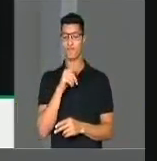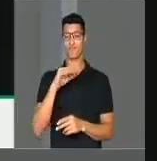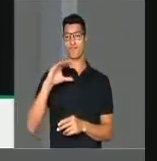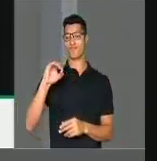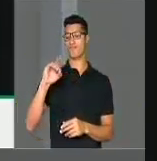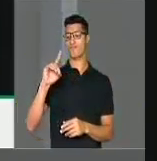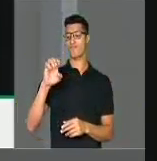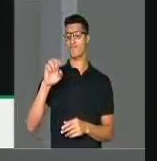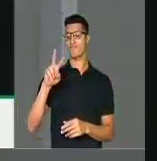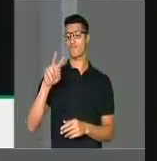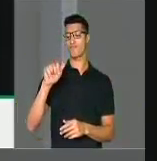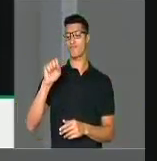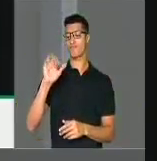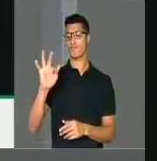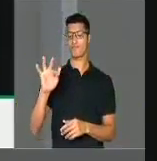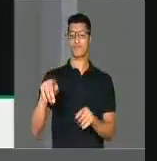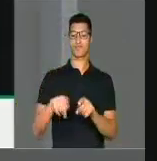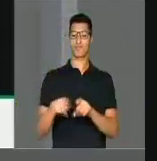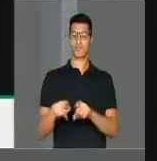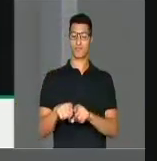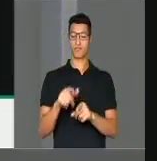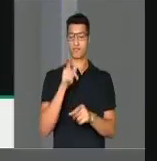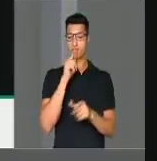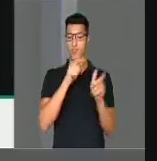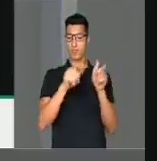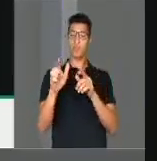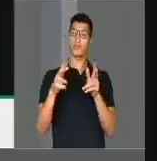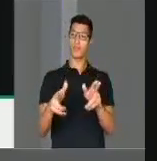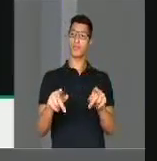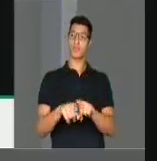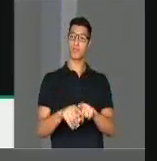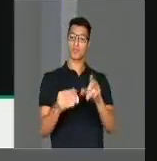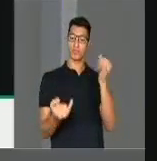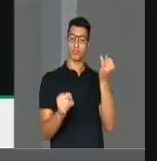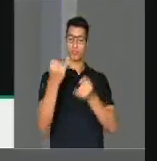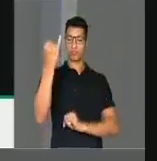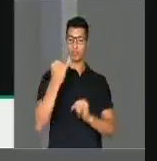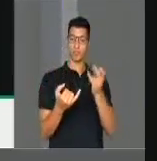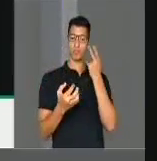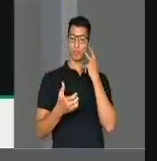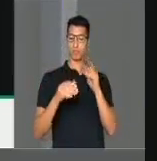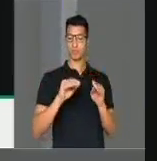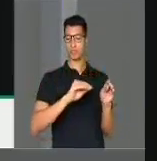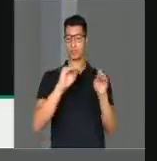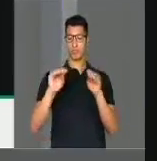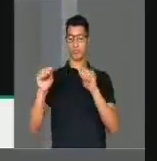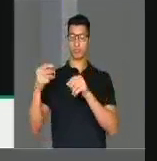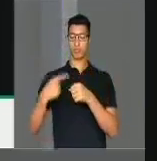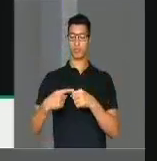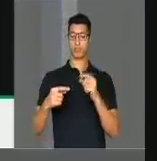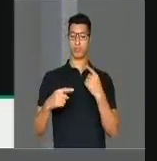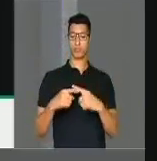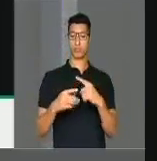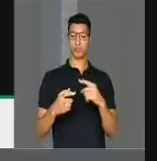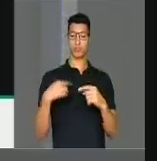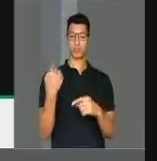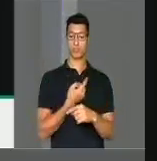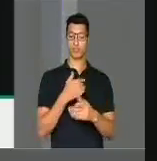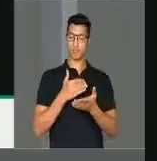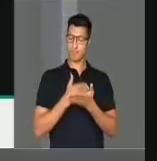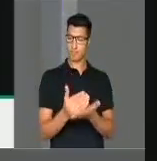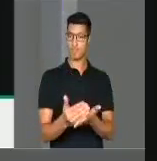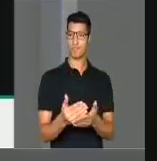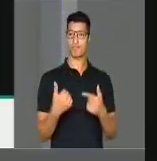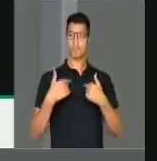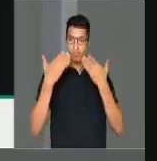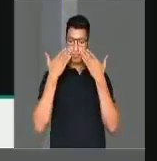irrigação, via Codevas, via Denox, via os perímetros irrigados, como também para as indústrias, para os distritos industriais. Por isso que, por